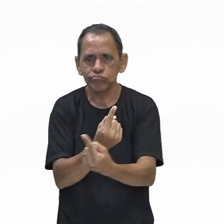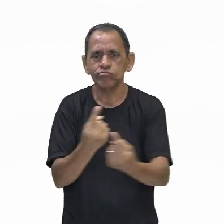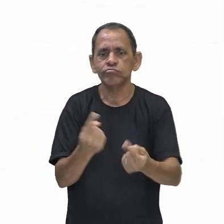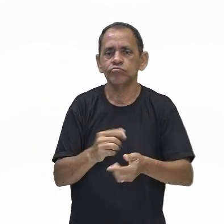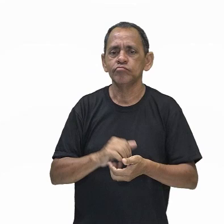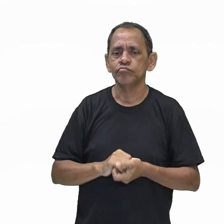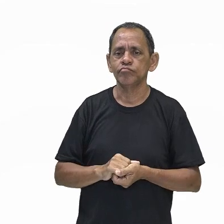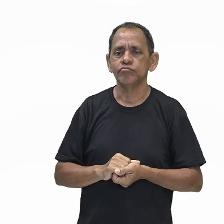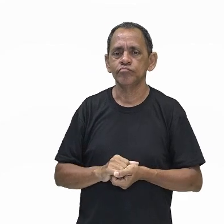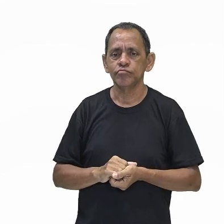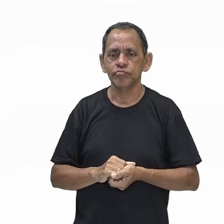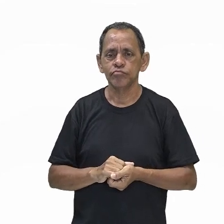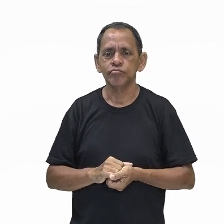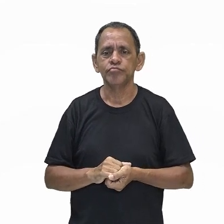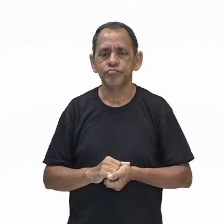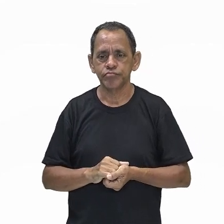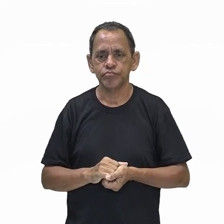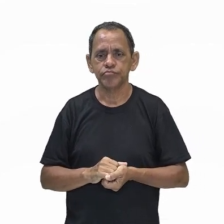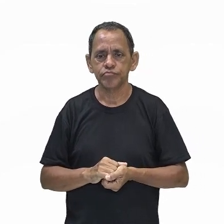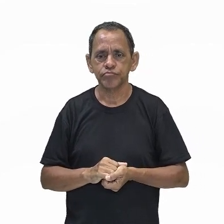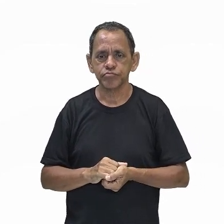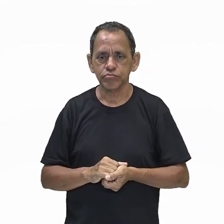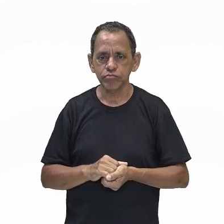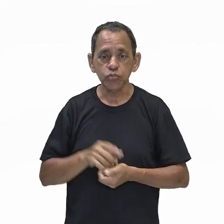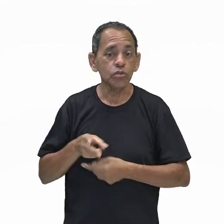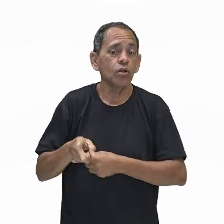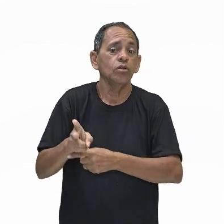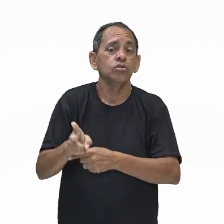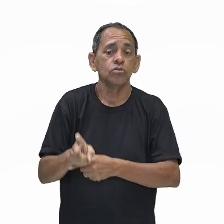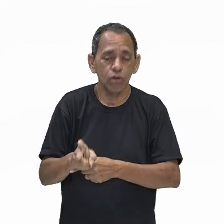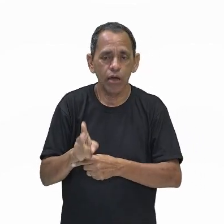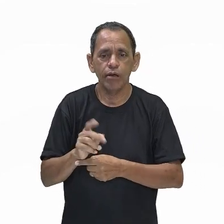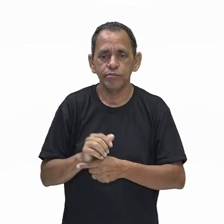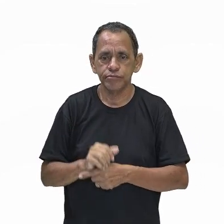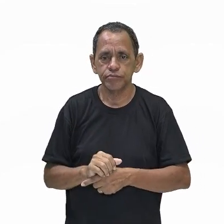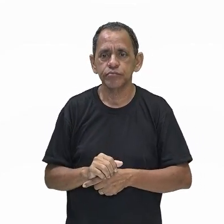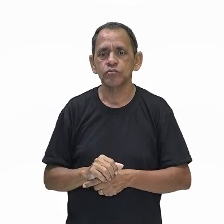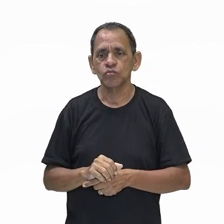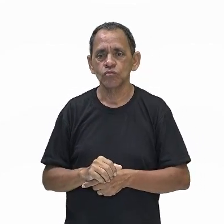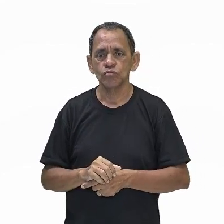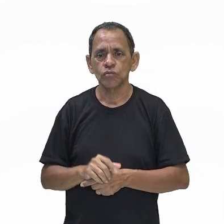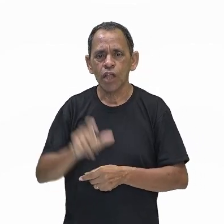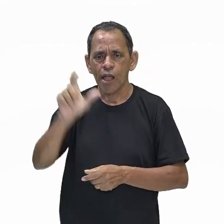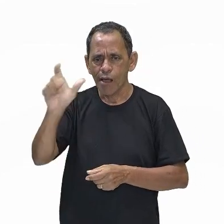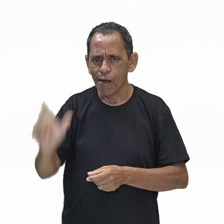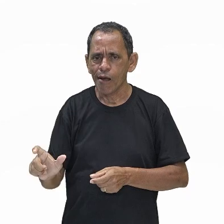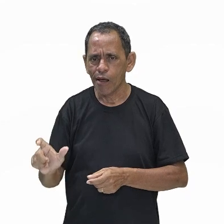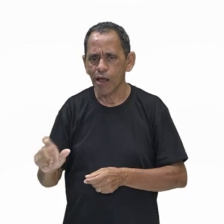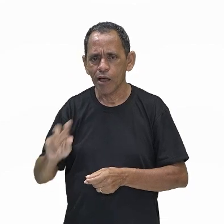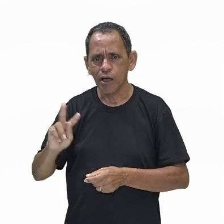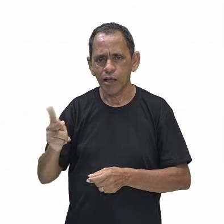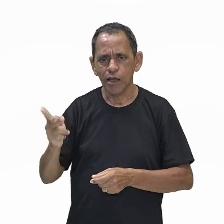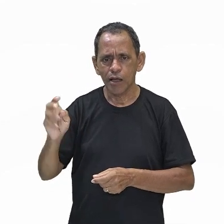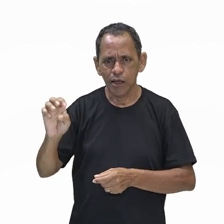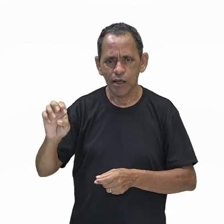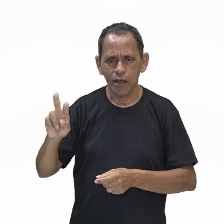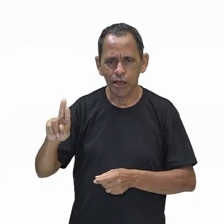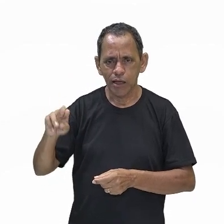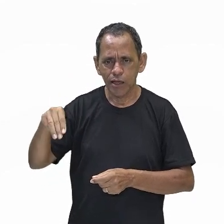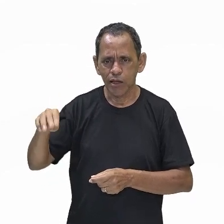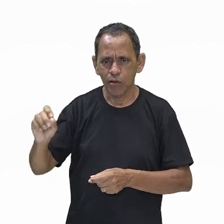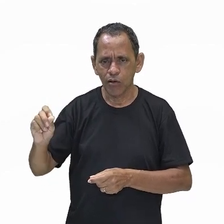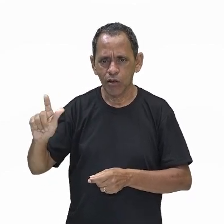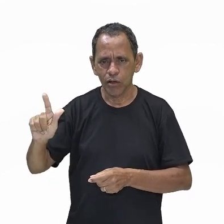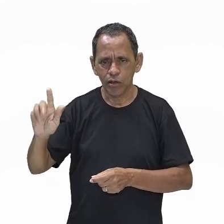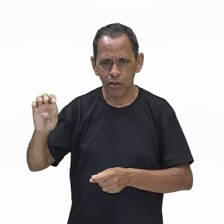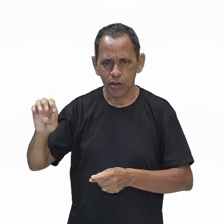o Hermógenes e Ricardão, que são assassinos do chefe Joca Ramiro. Hermógenes representa o líder dos